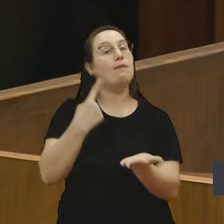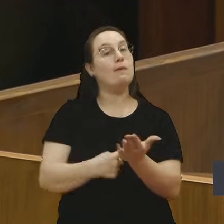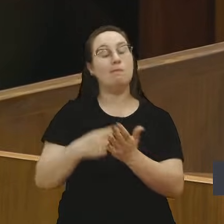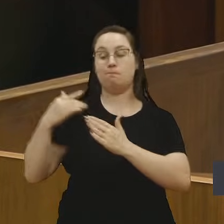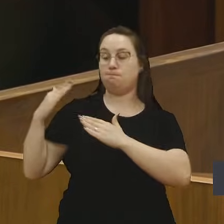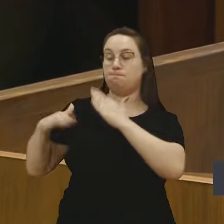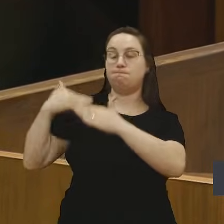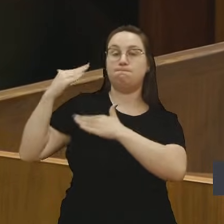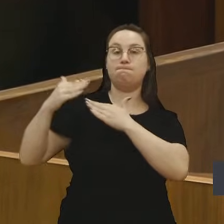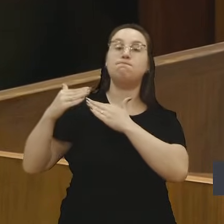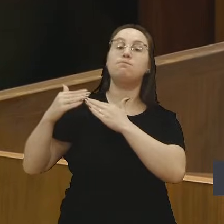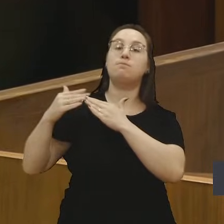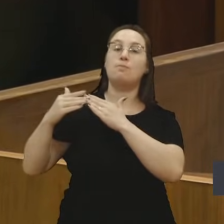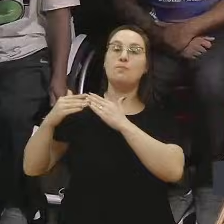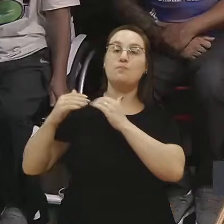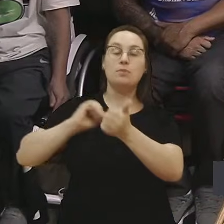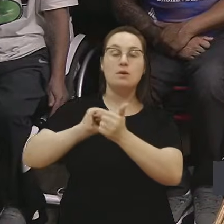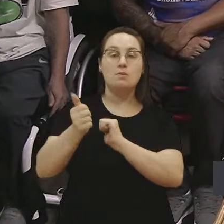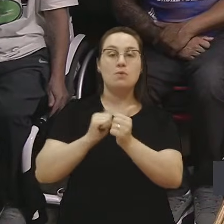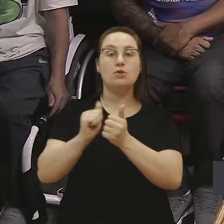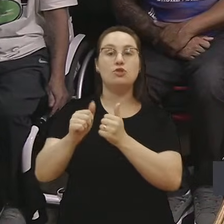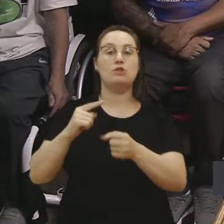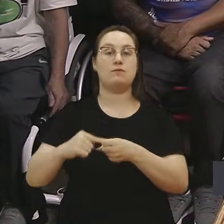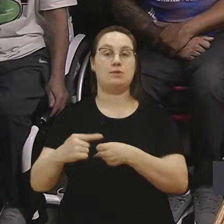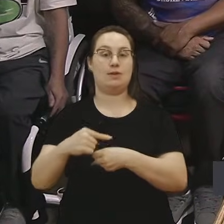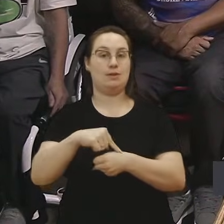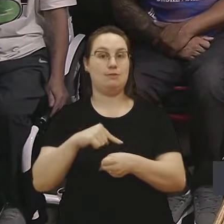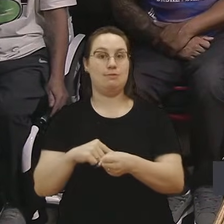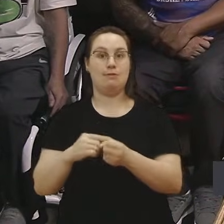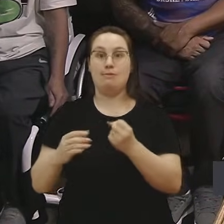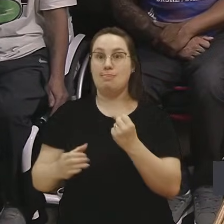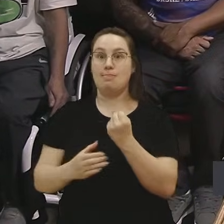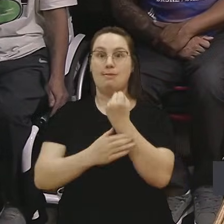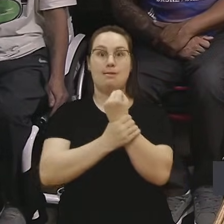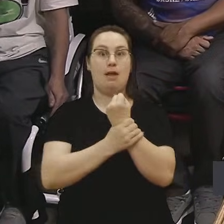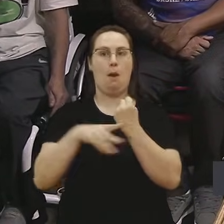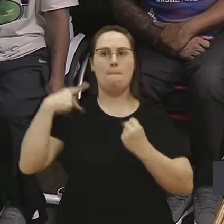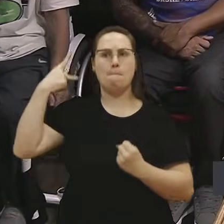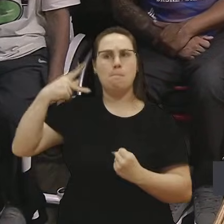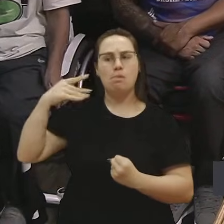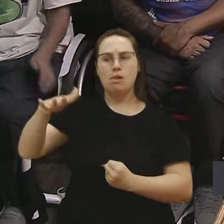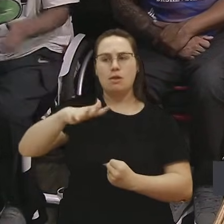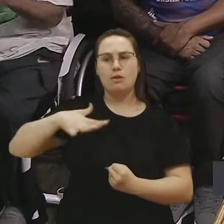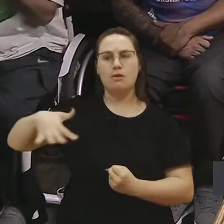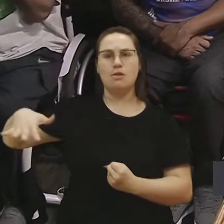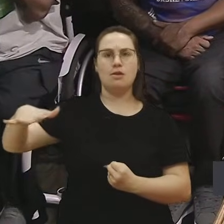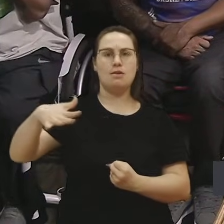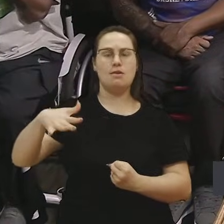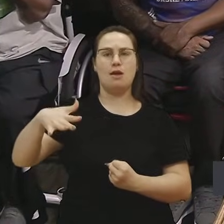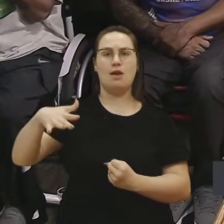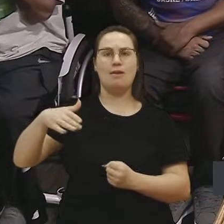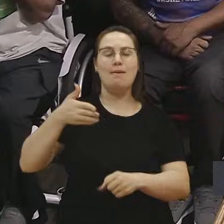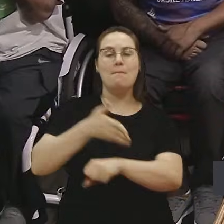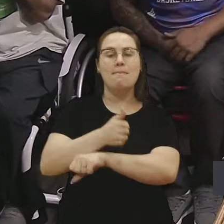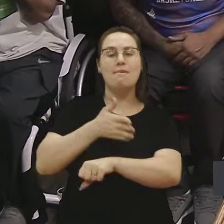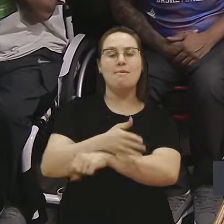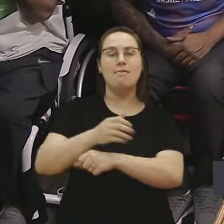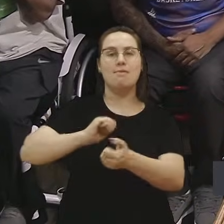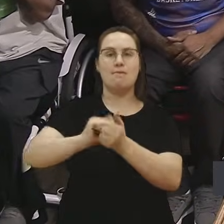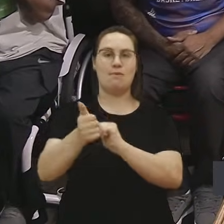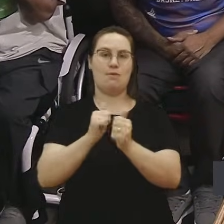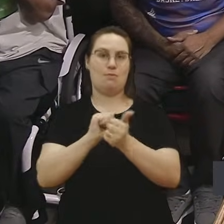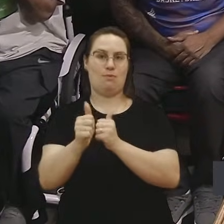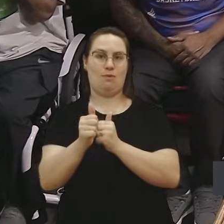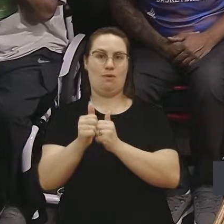desenvolvimento esportivo do nosso município, defendendo políticas públicas que ampliem o acesso ao esporte, que